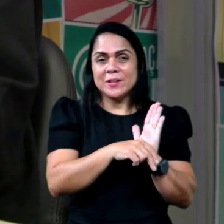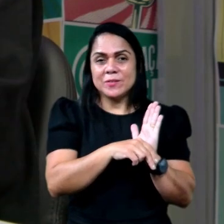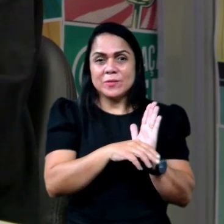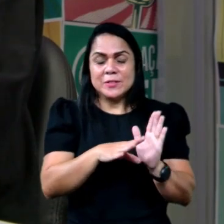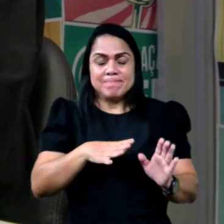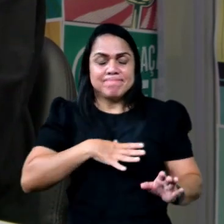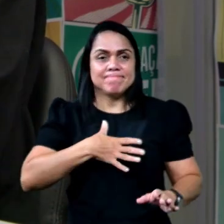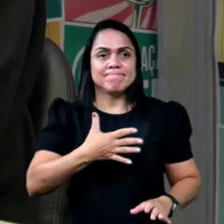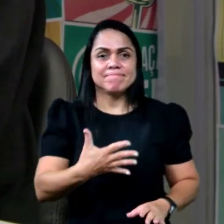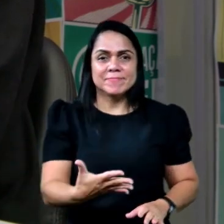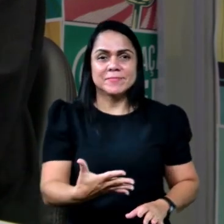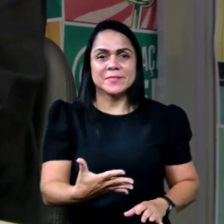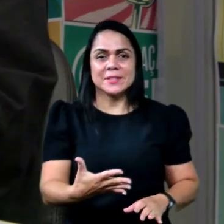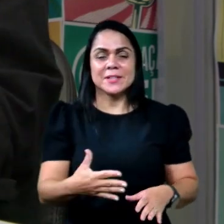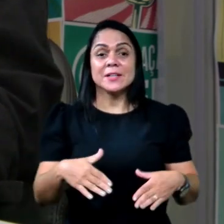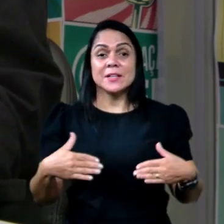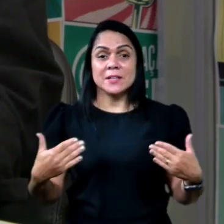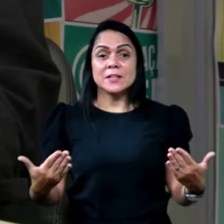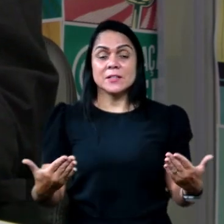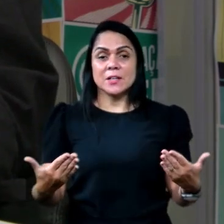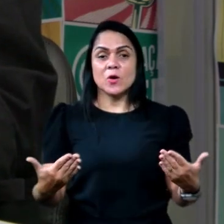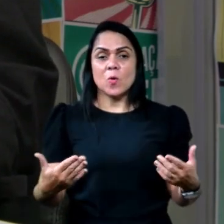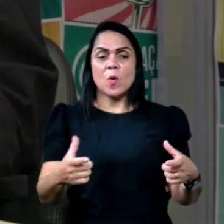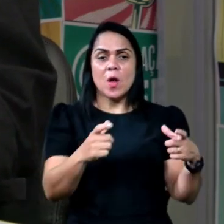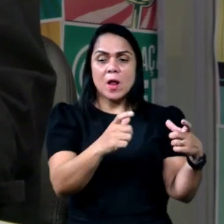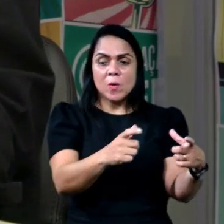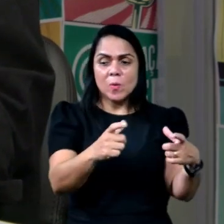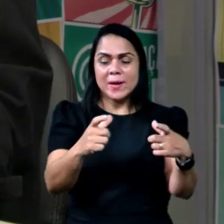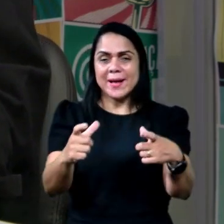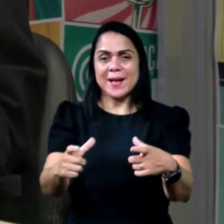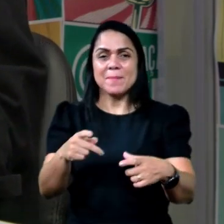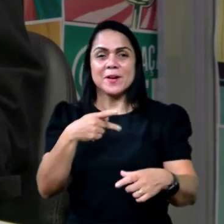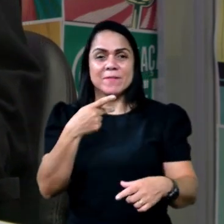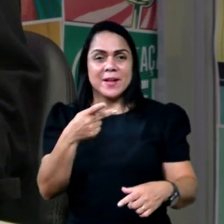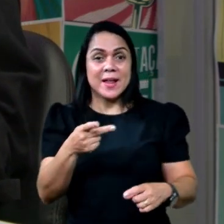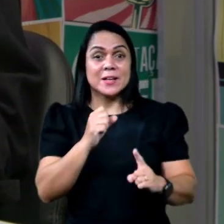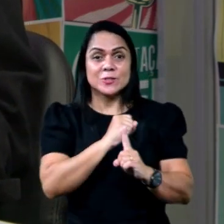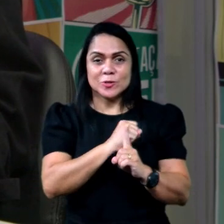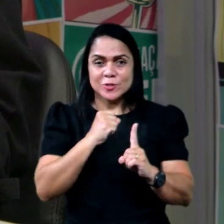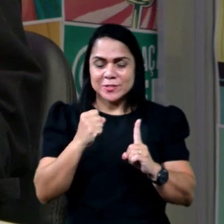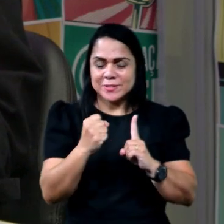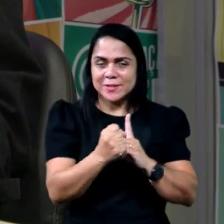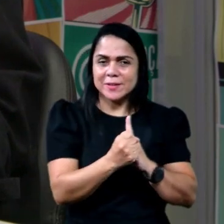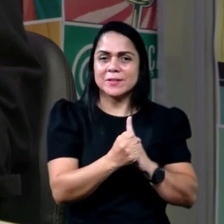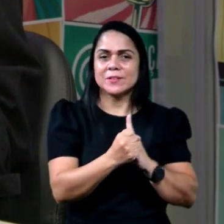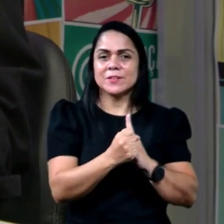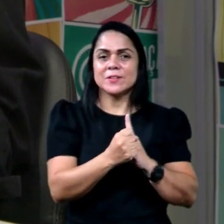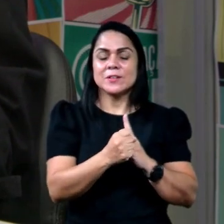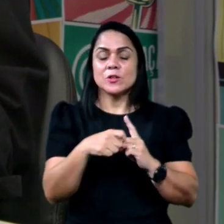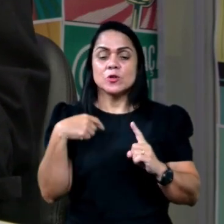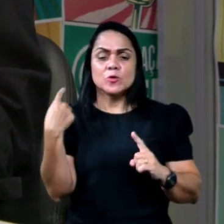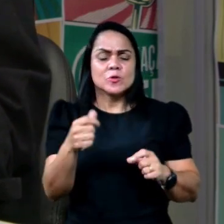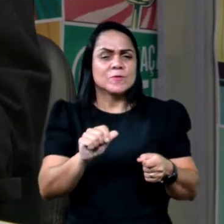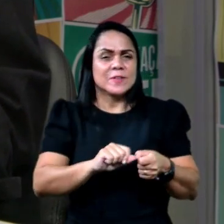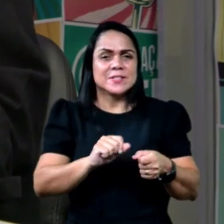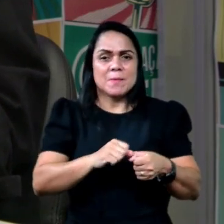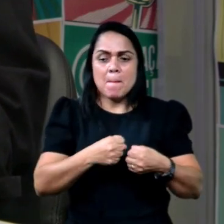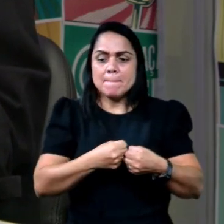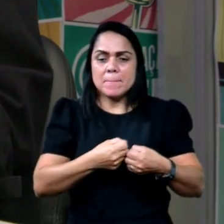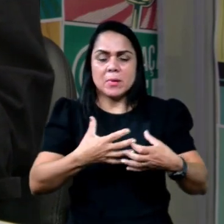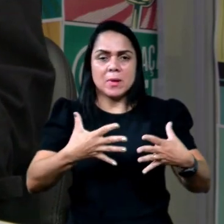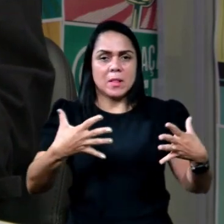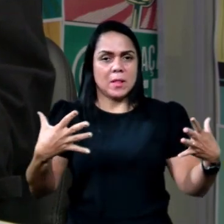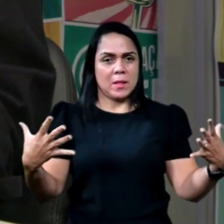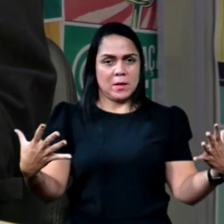fazer aquilo. Então, é um bom espaço para você falar, olha só, sociedade, a gente faz muita coisa que você não imaginaria dentro do